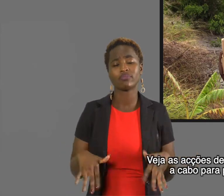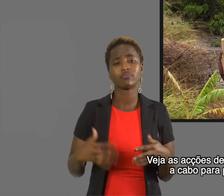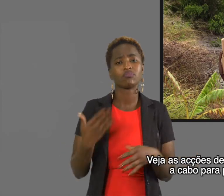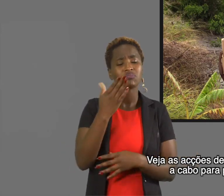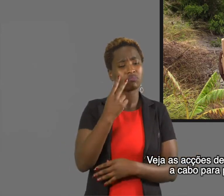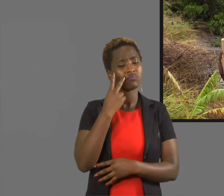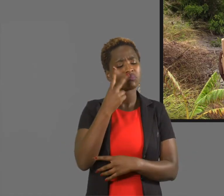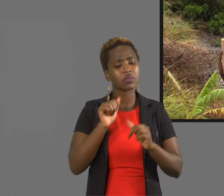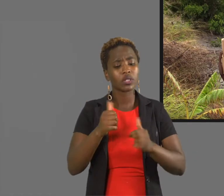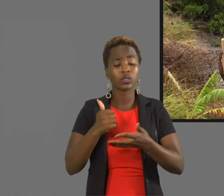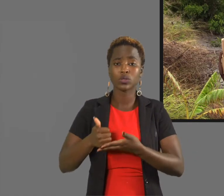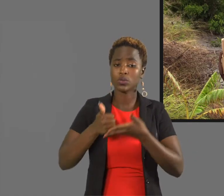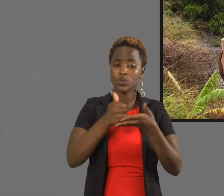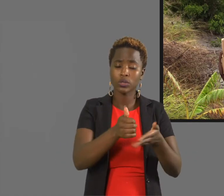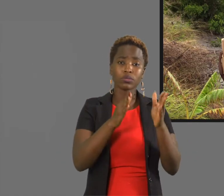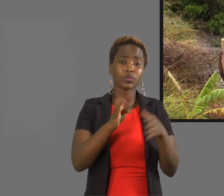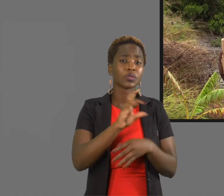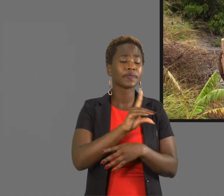pessoas com deficiência.